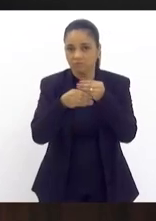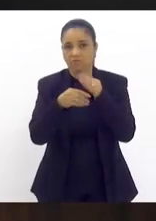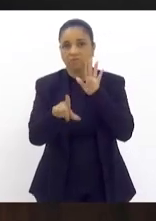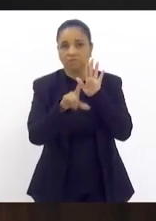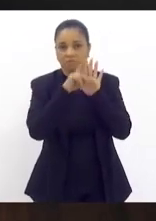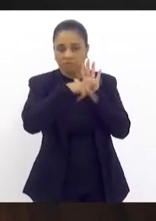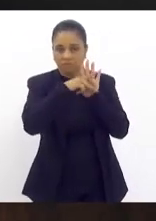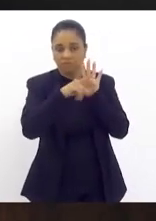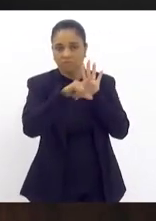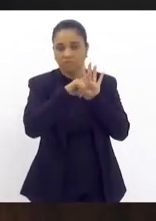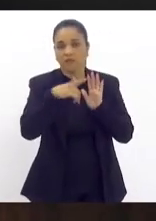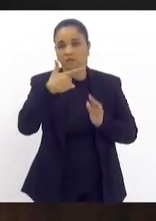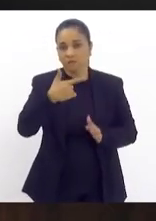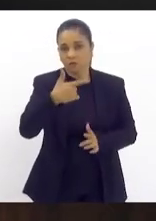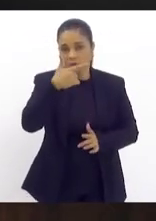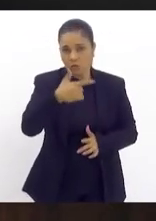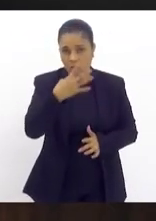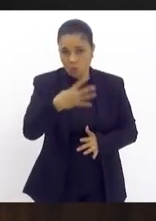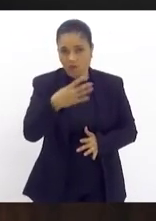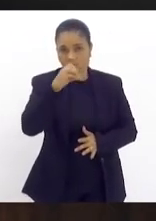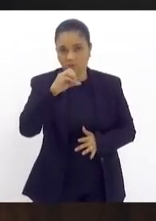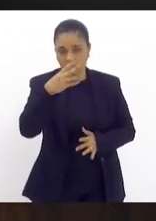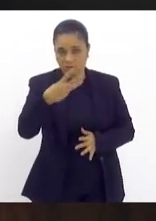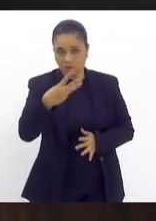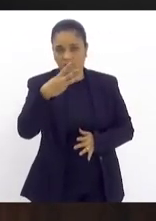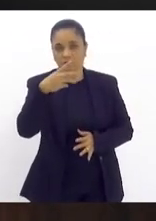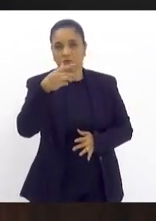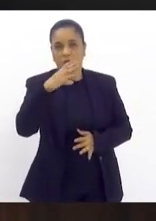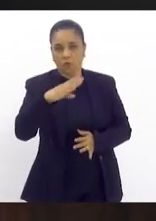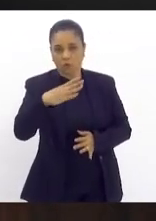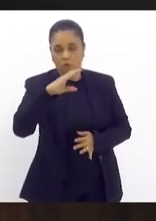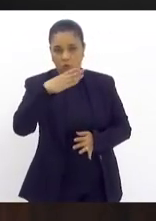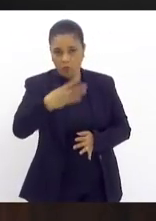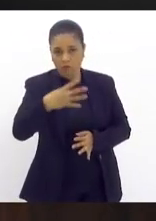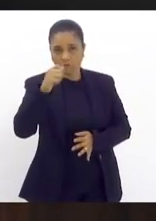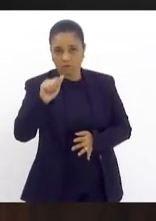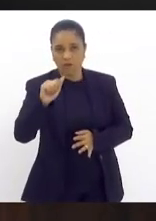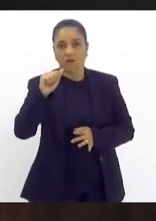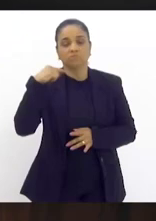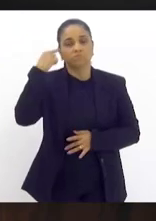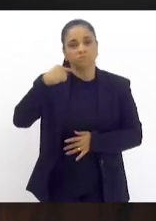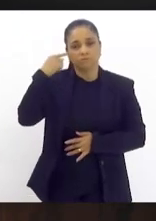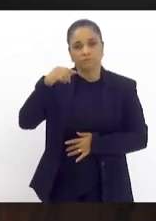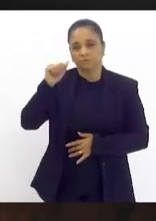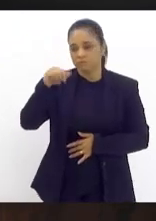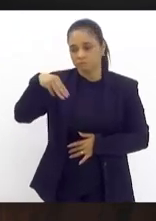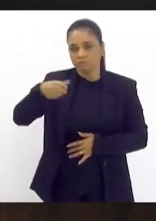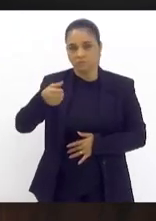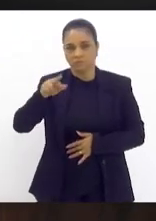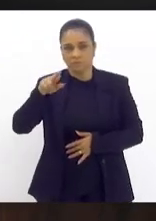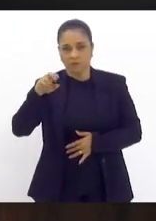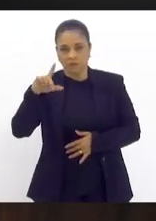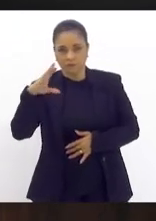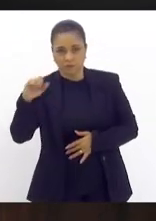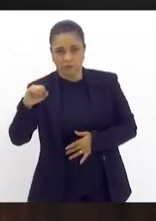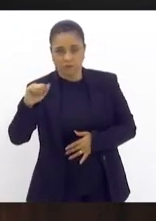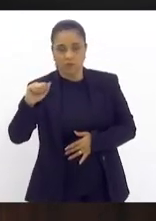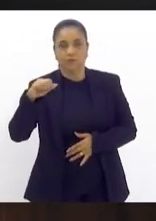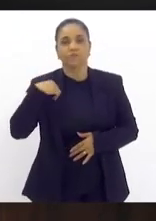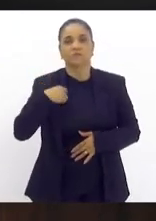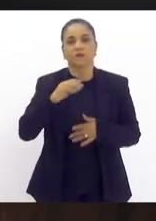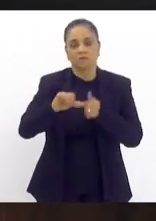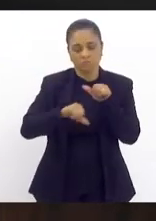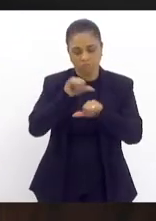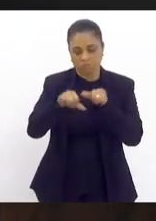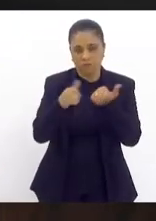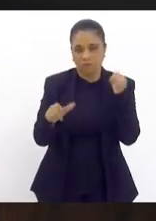número 4324-A, de 2021, de autoria do deputado Márcio Canella, que altera a lei número